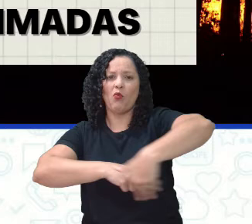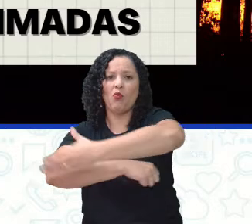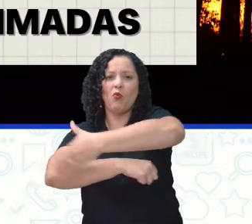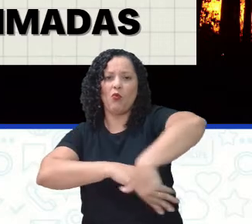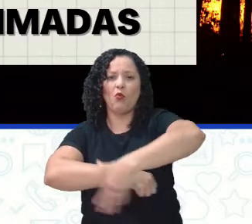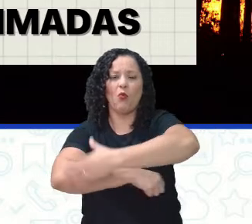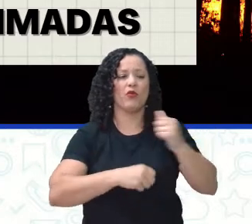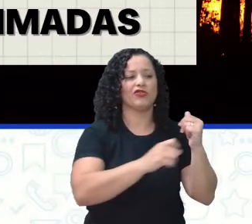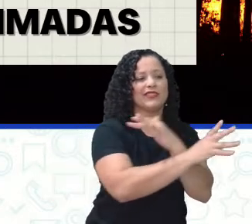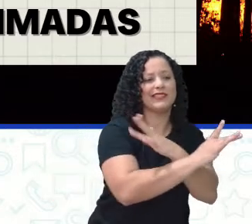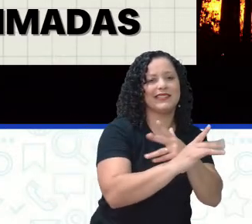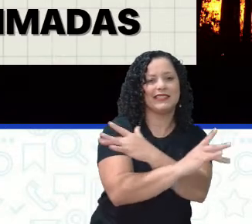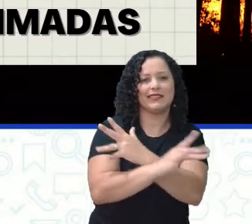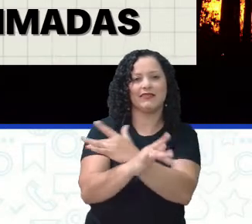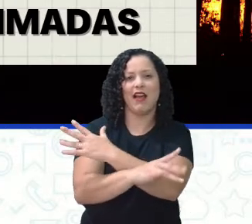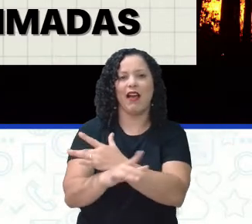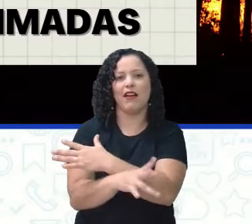questão da